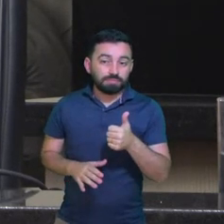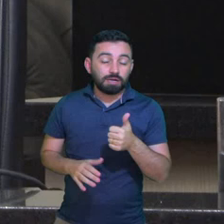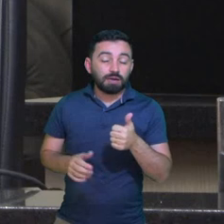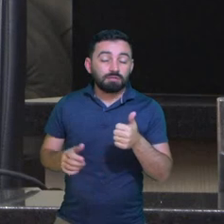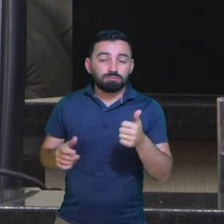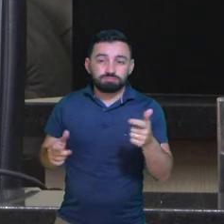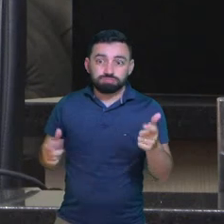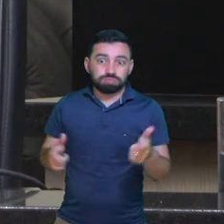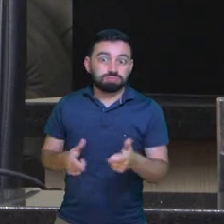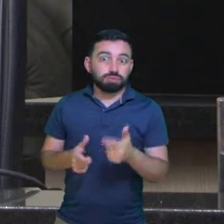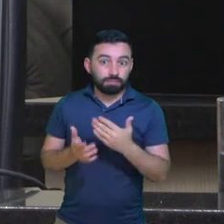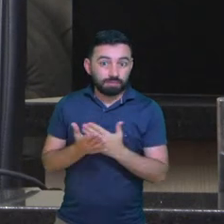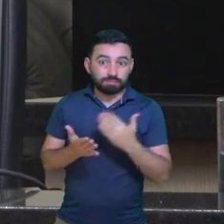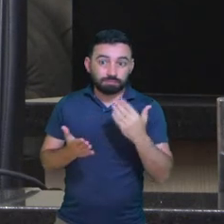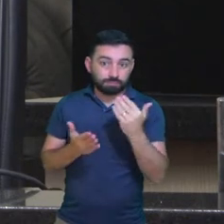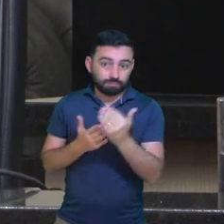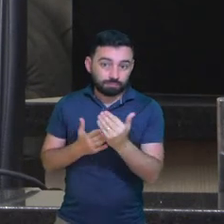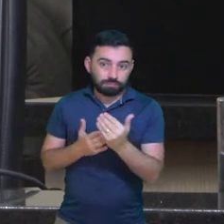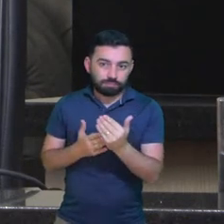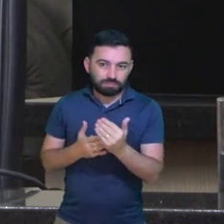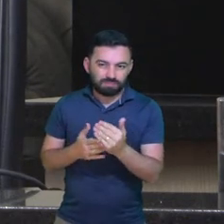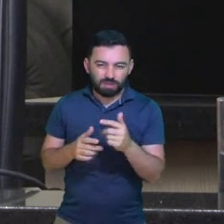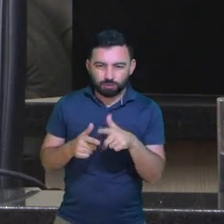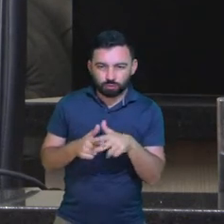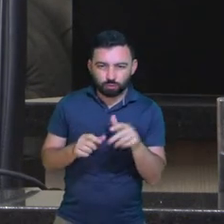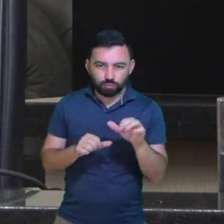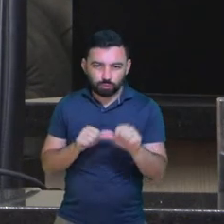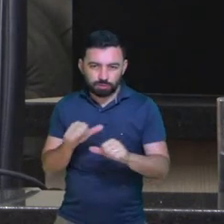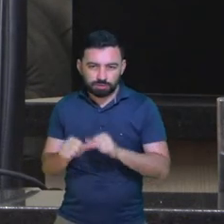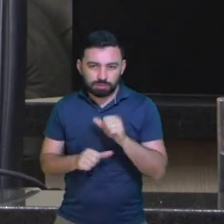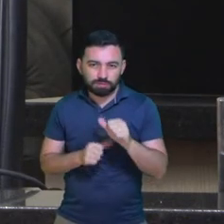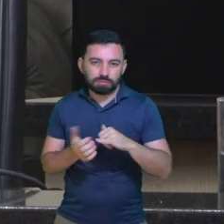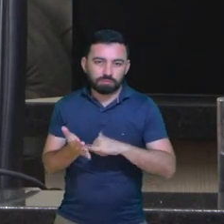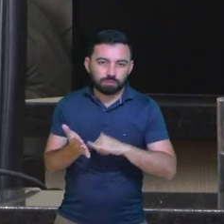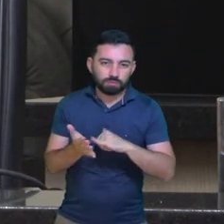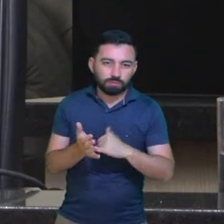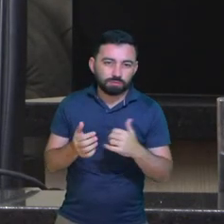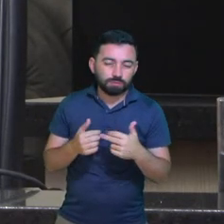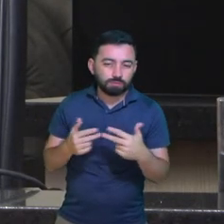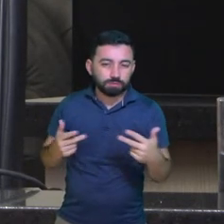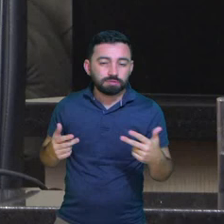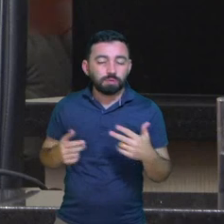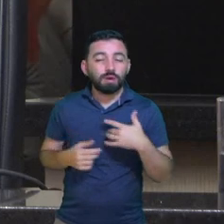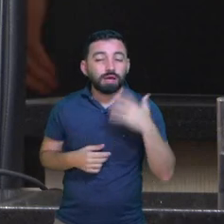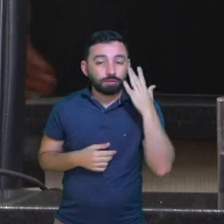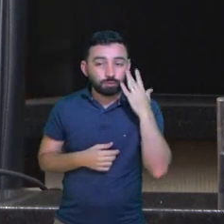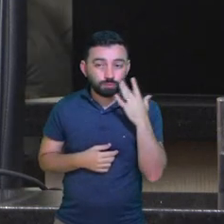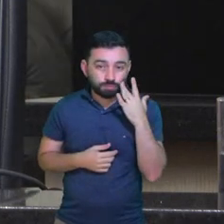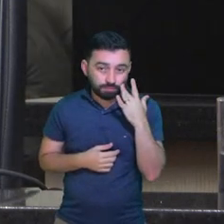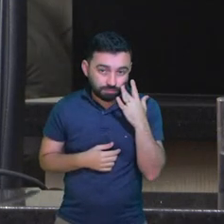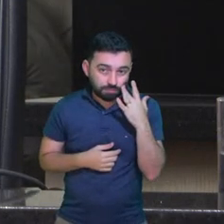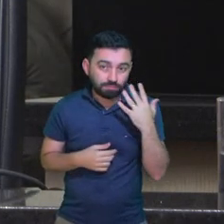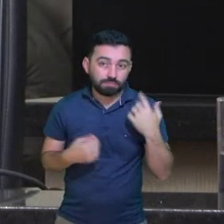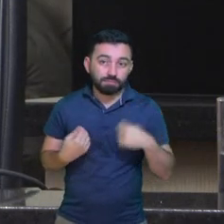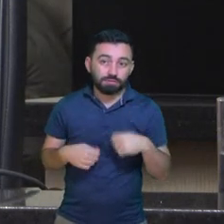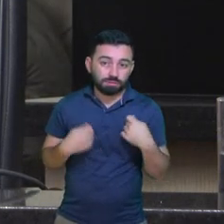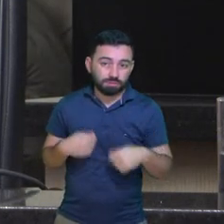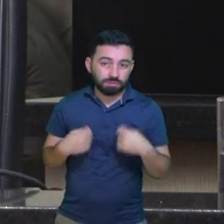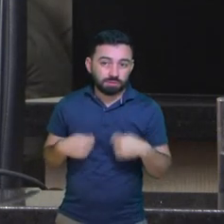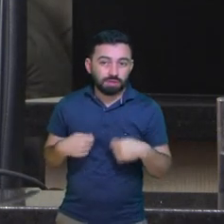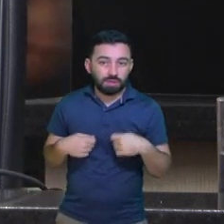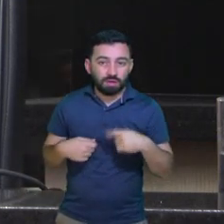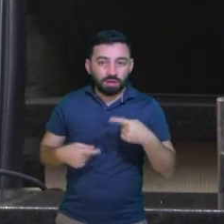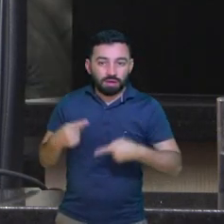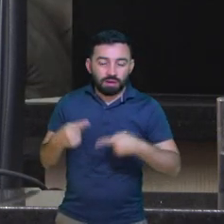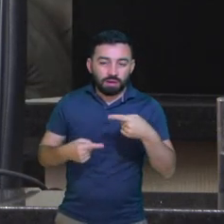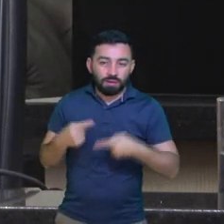consequências né dos ajustes fiscais e tudo mais então acho que né precisamos manter esse debate